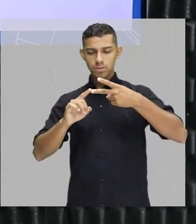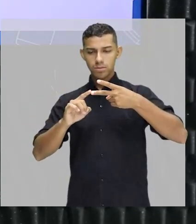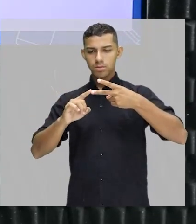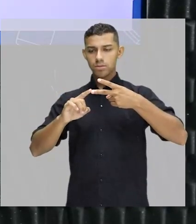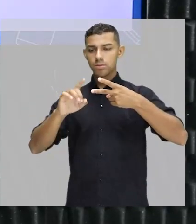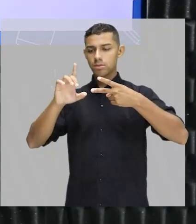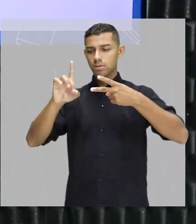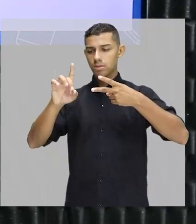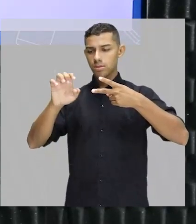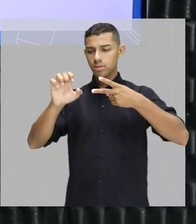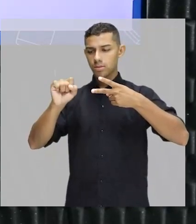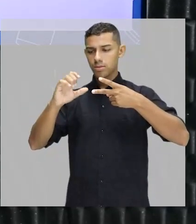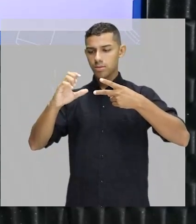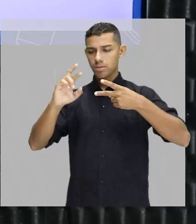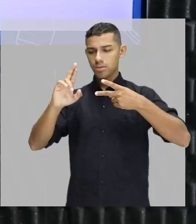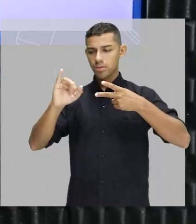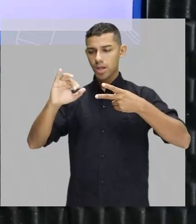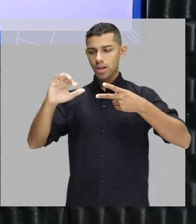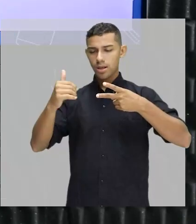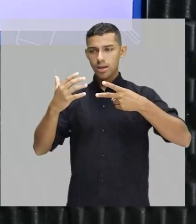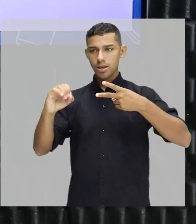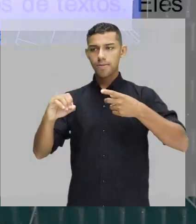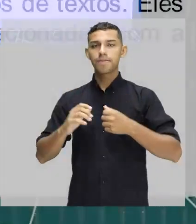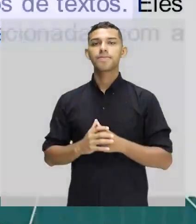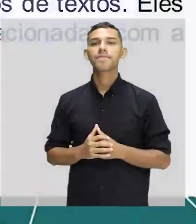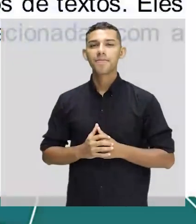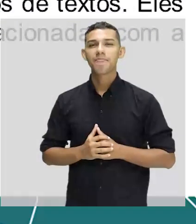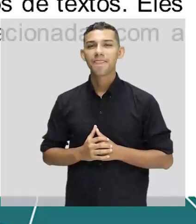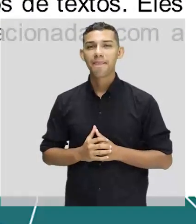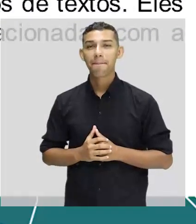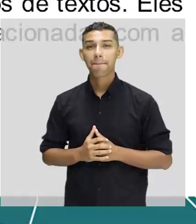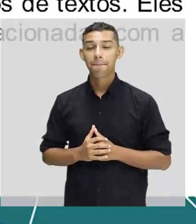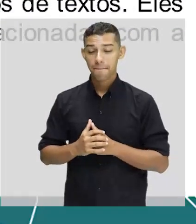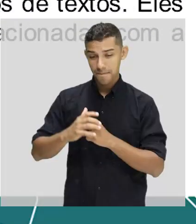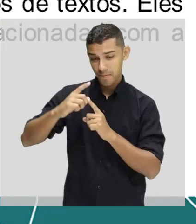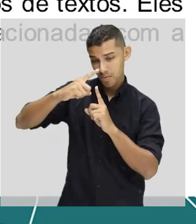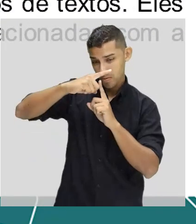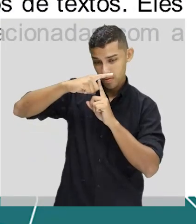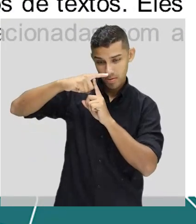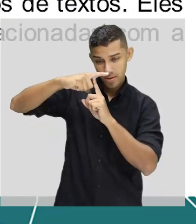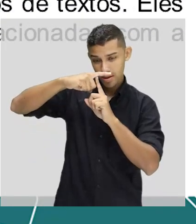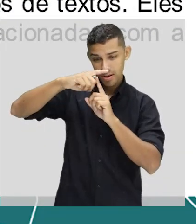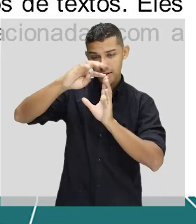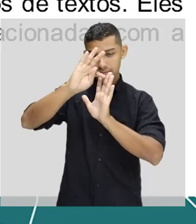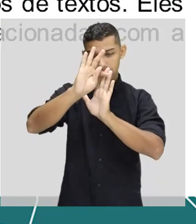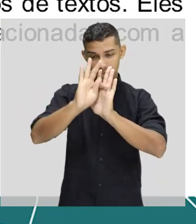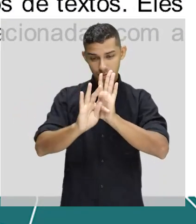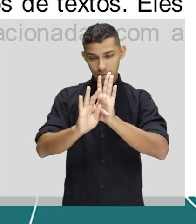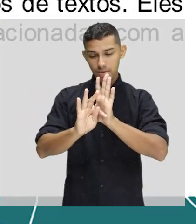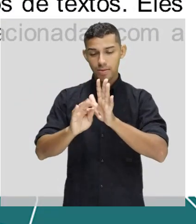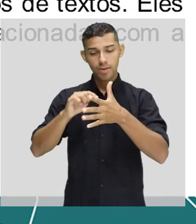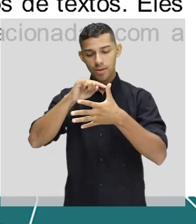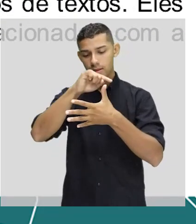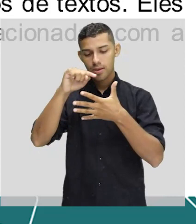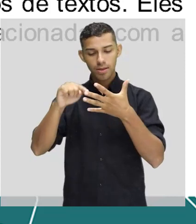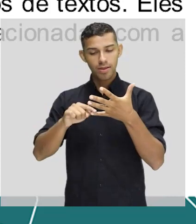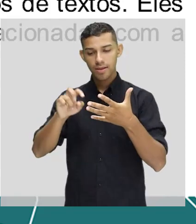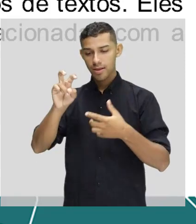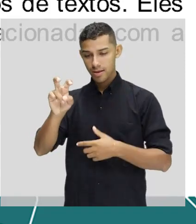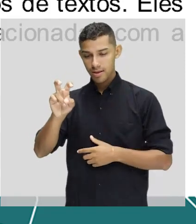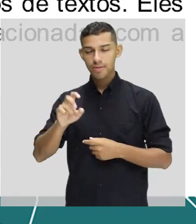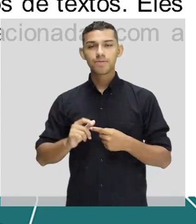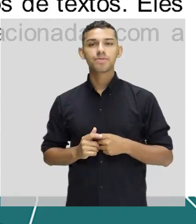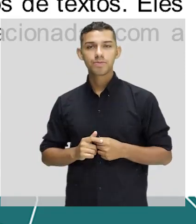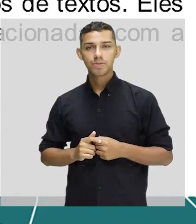tipologia textual no mesmo texto. Os tipos de texto reúnem 5 tipos: